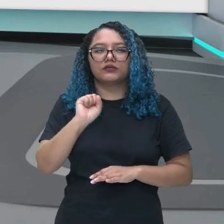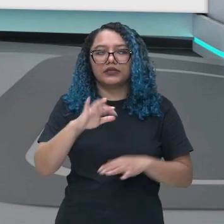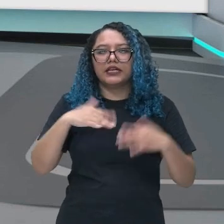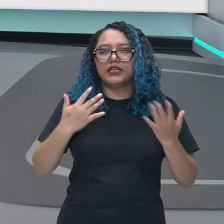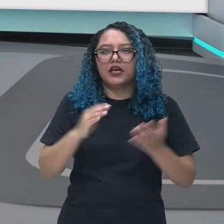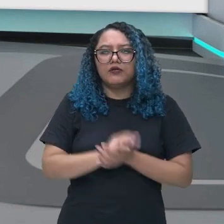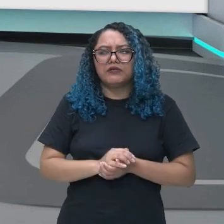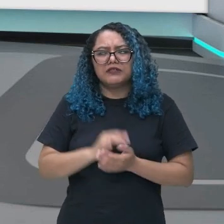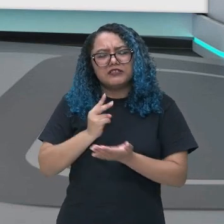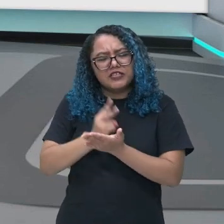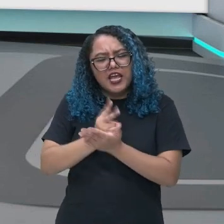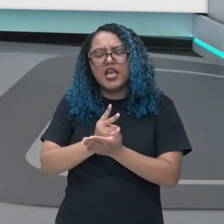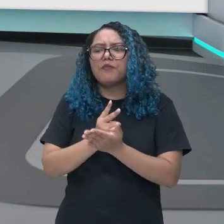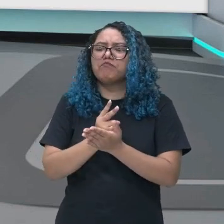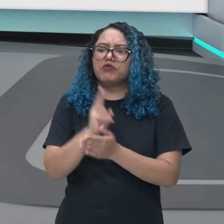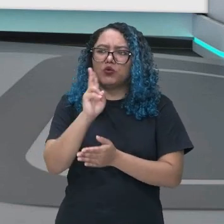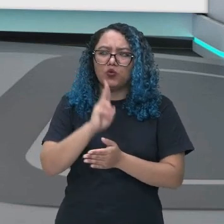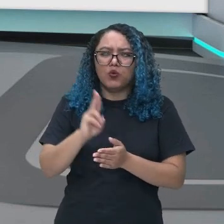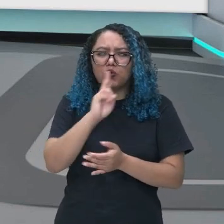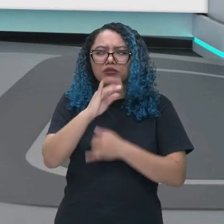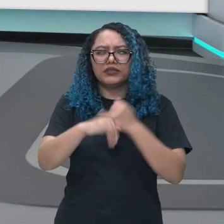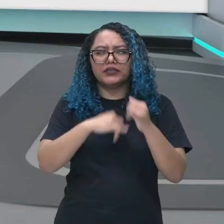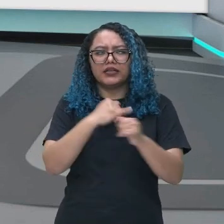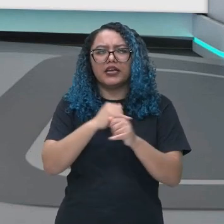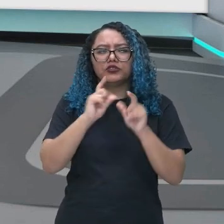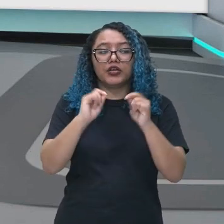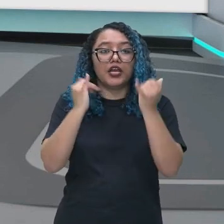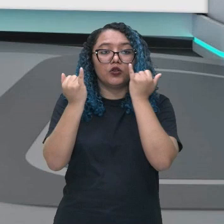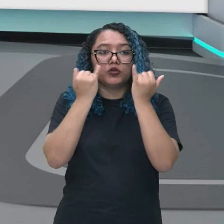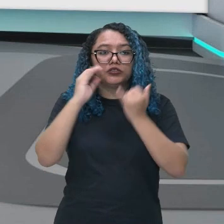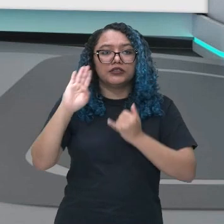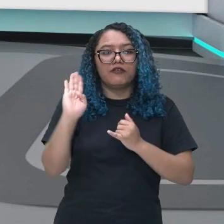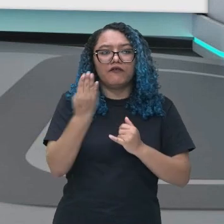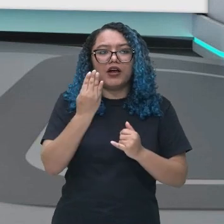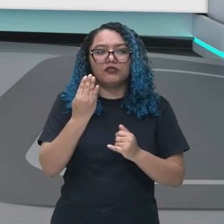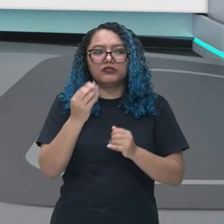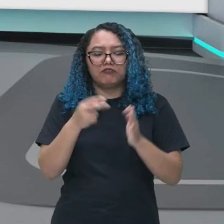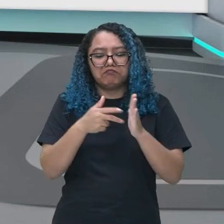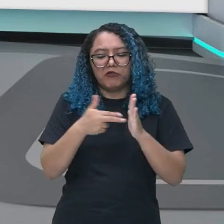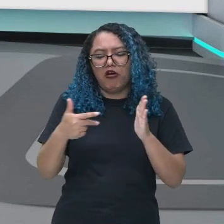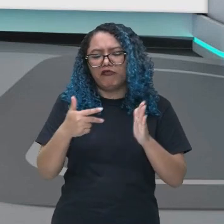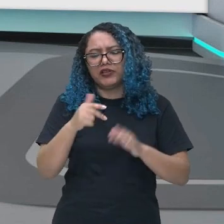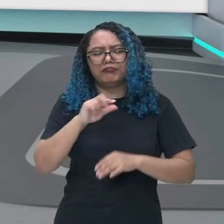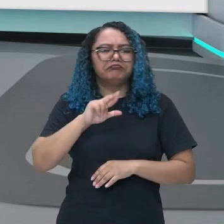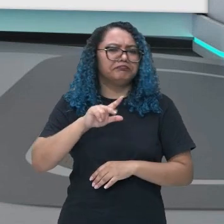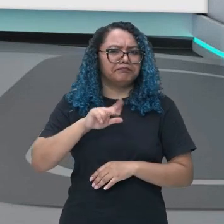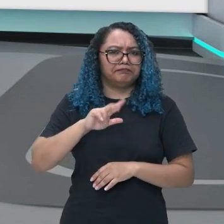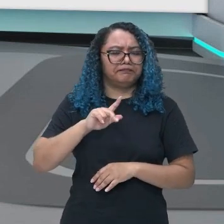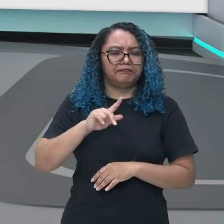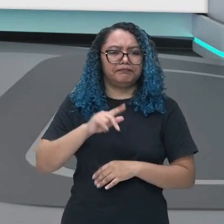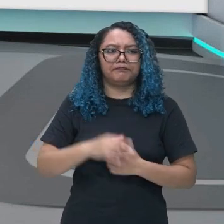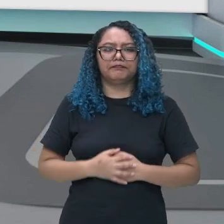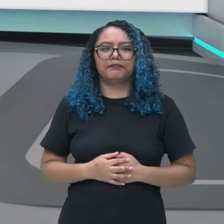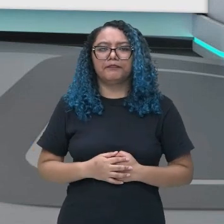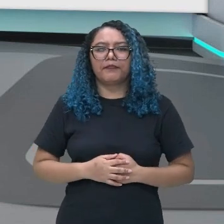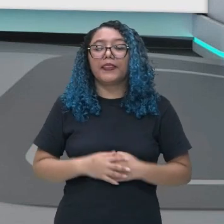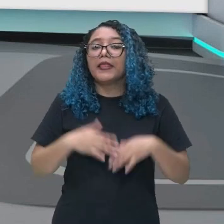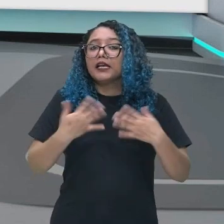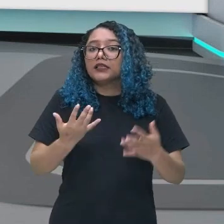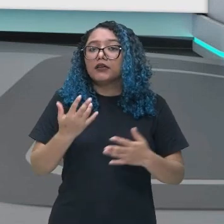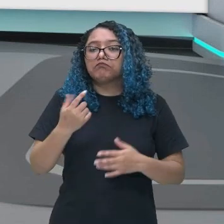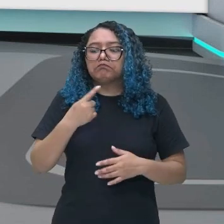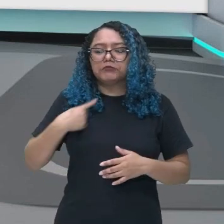As notícias falsas, as fake news, não são novidades. Então, gente, nós que